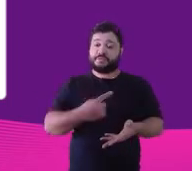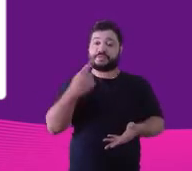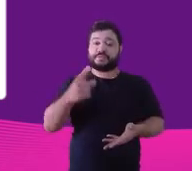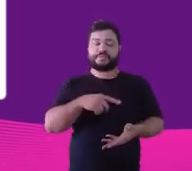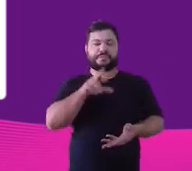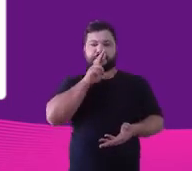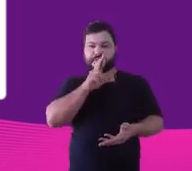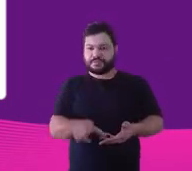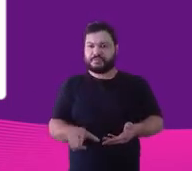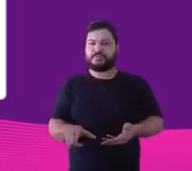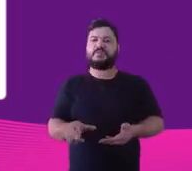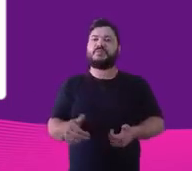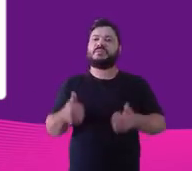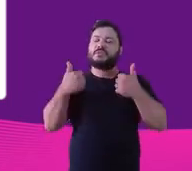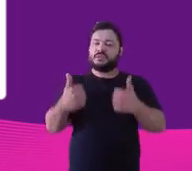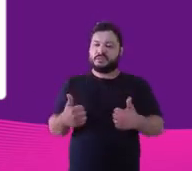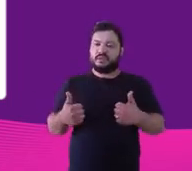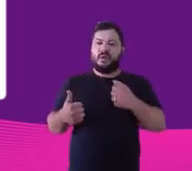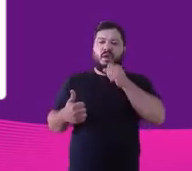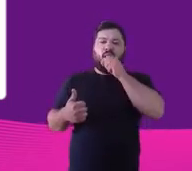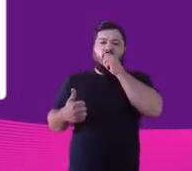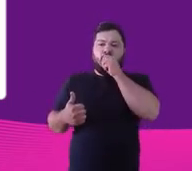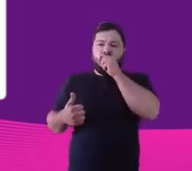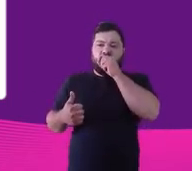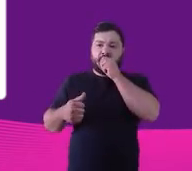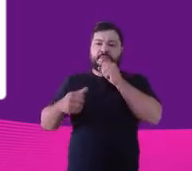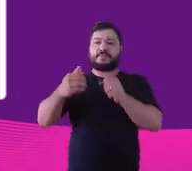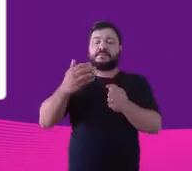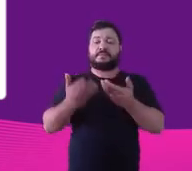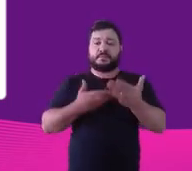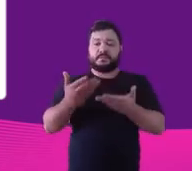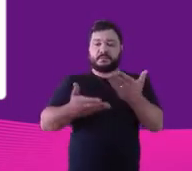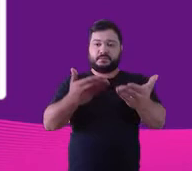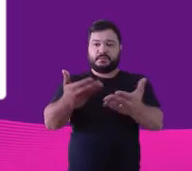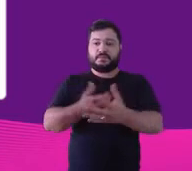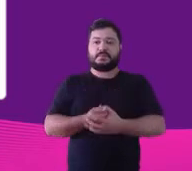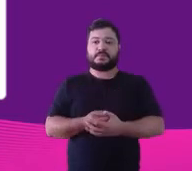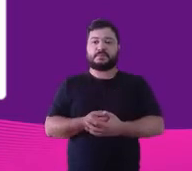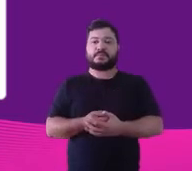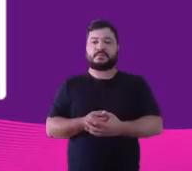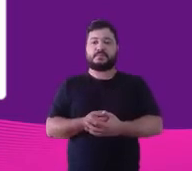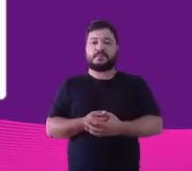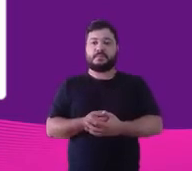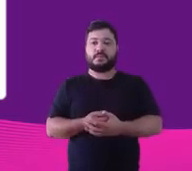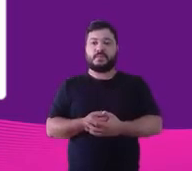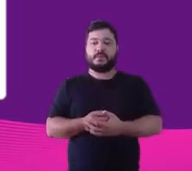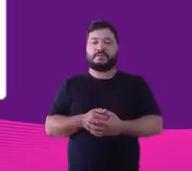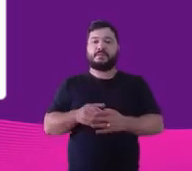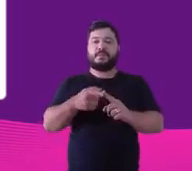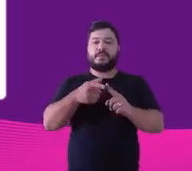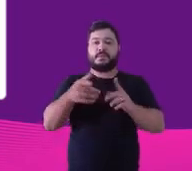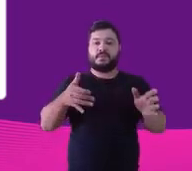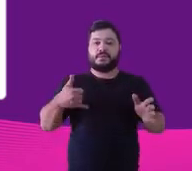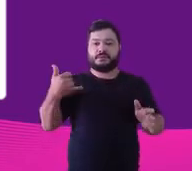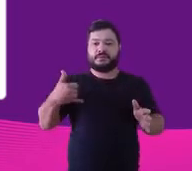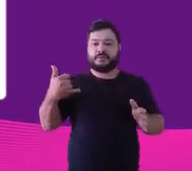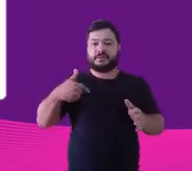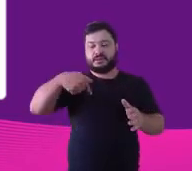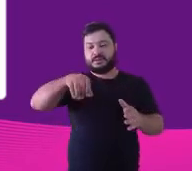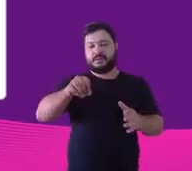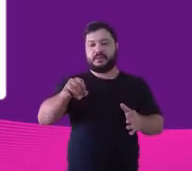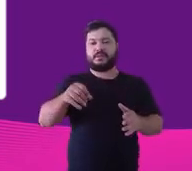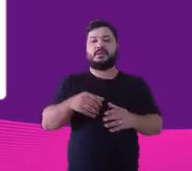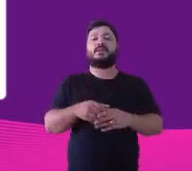resultados muito satisfatórios com a terapia um o objetivo é nessa faixa etária acima de